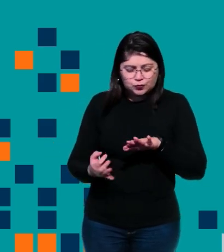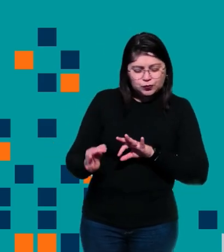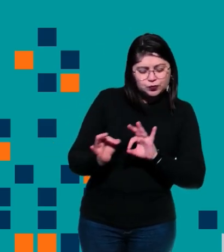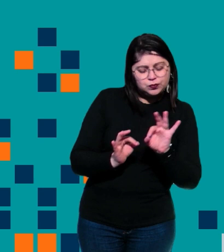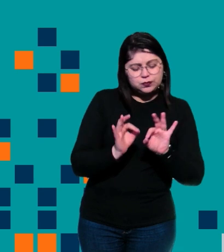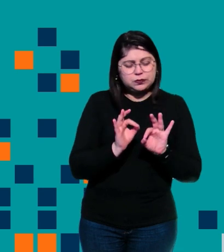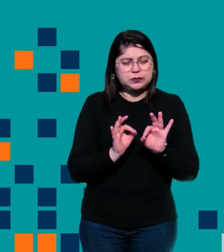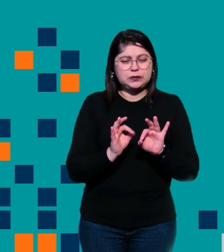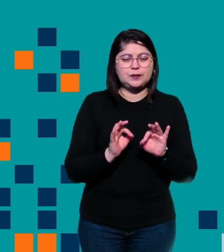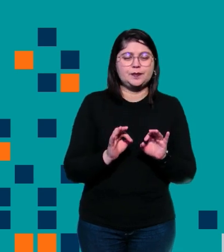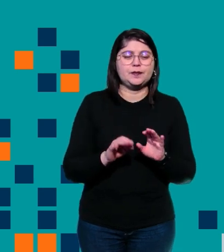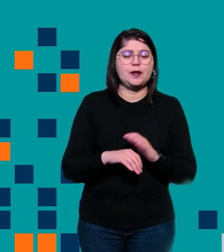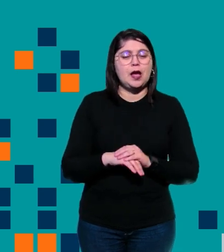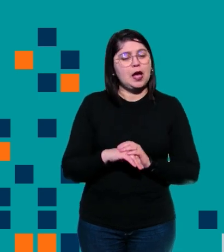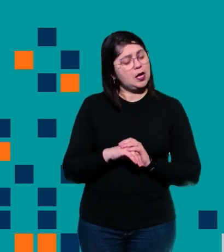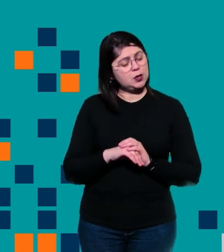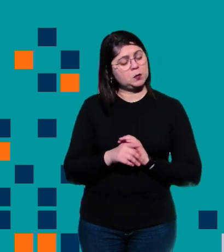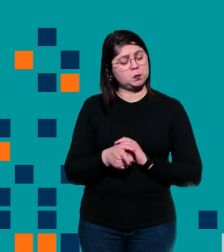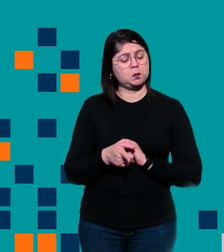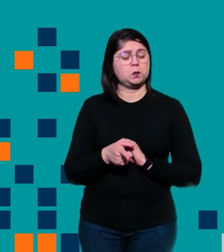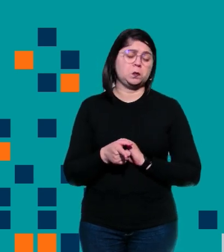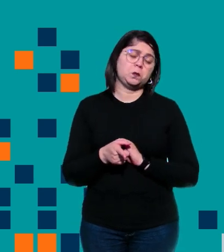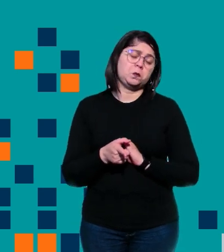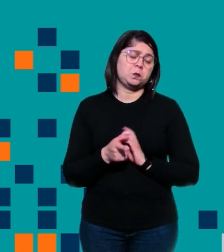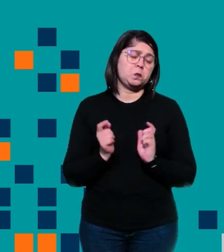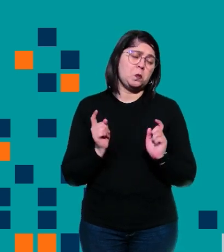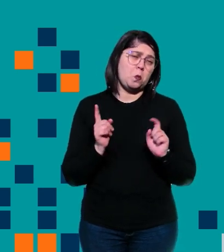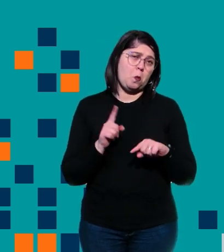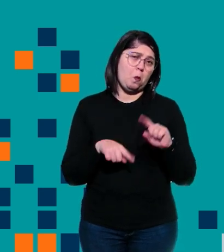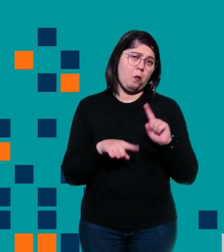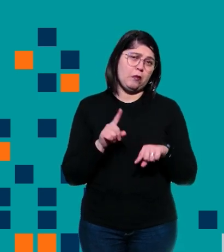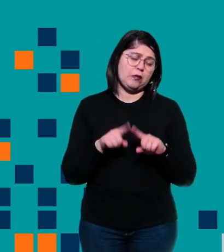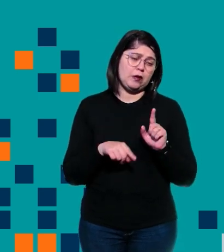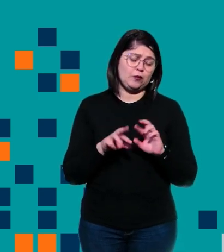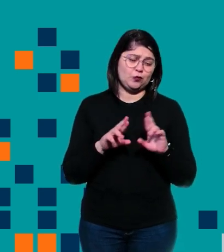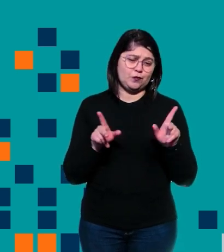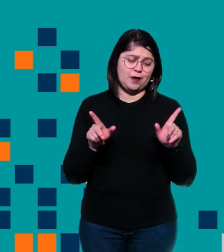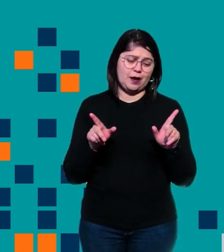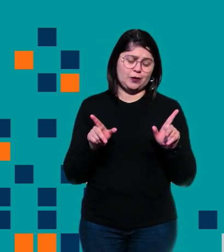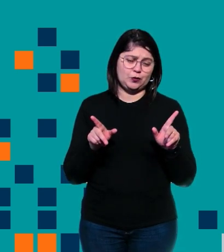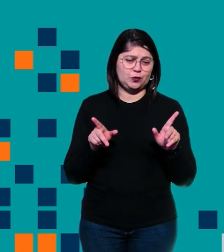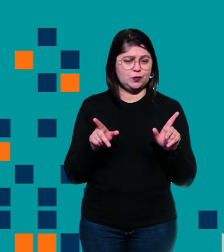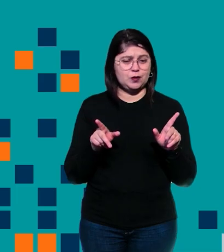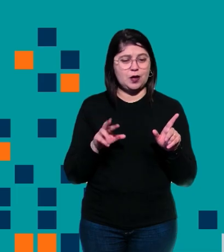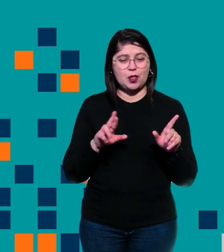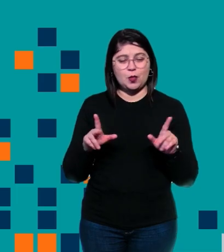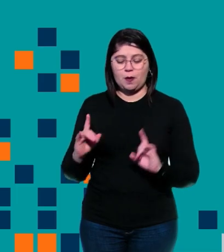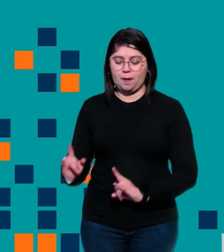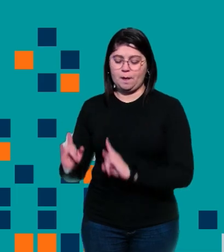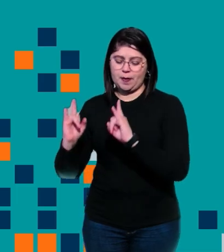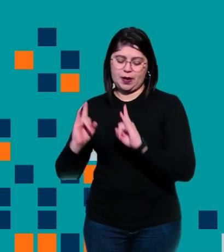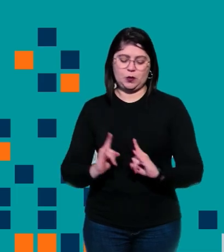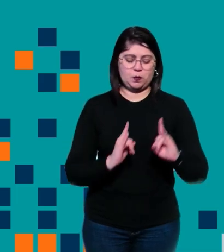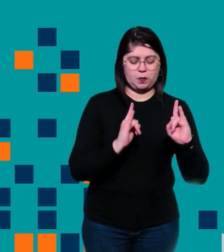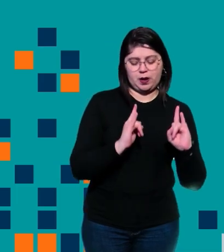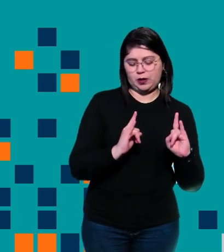virou um terceiro elemento, assim, uma história que não tinha referência nem com um prédio, nem no outro.